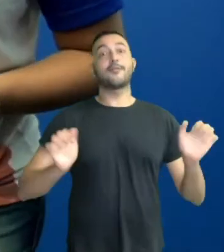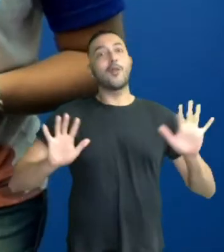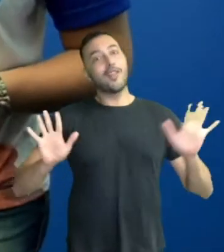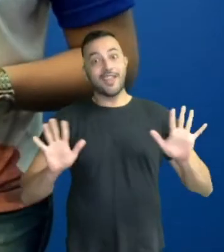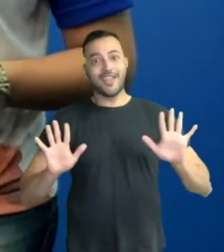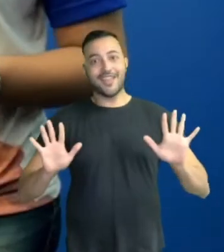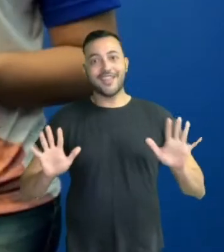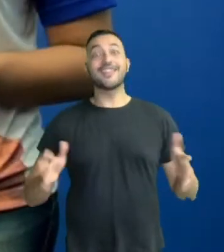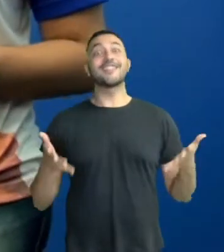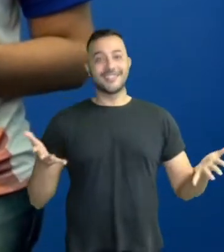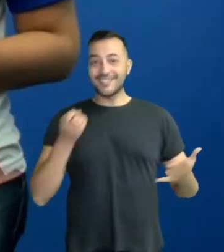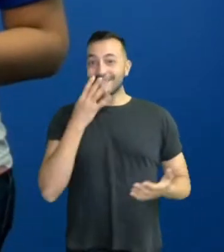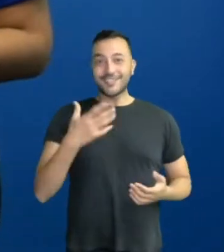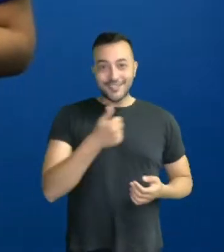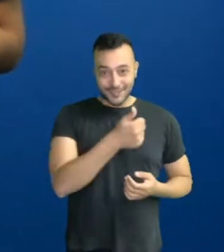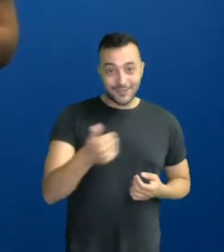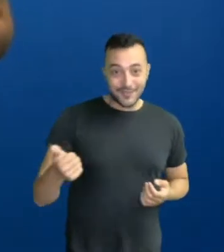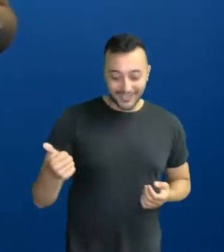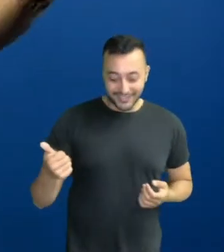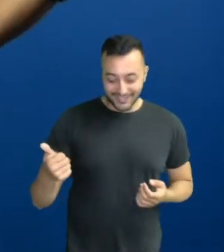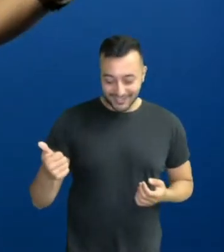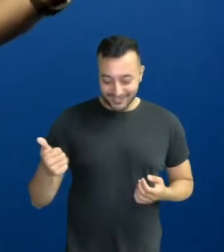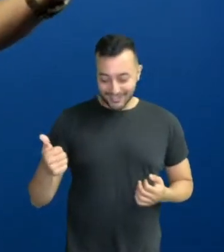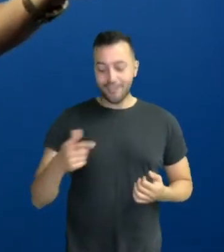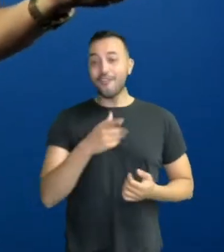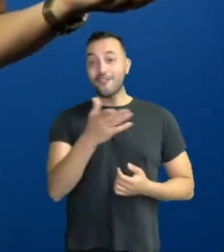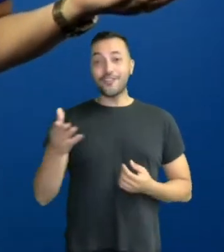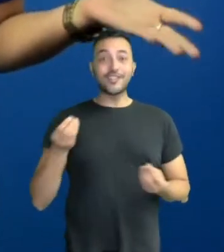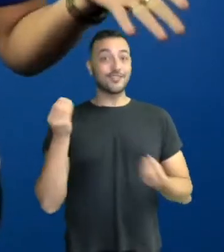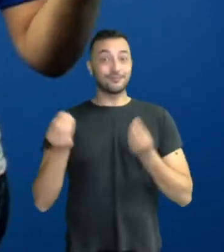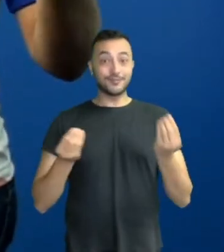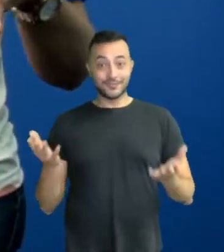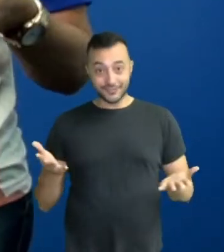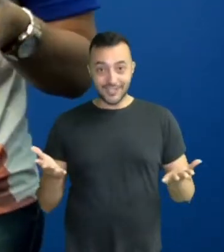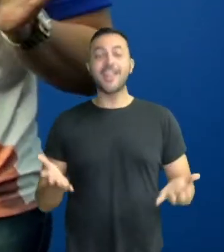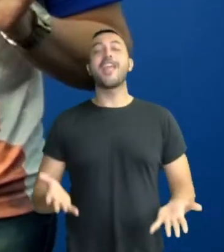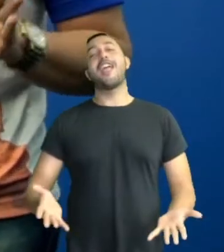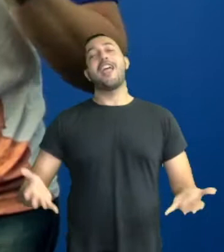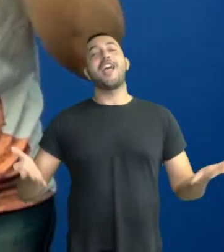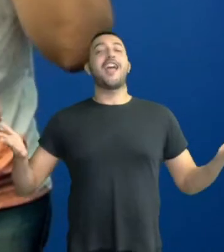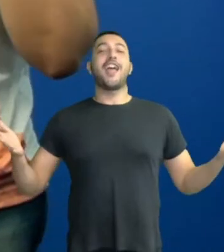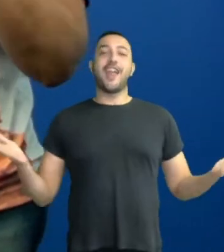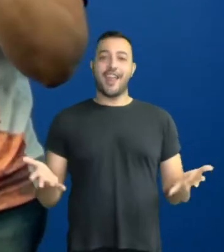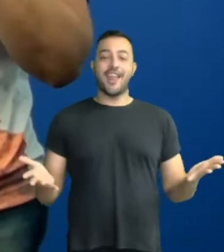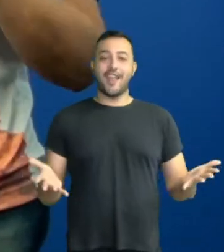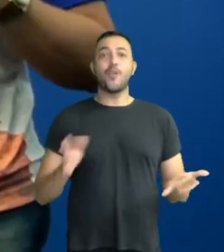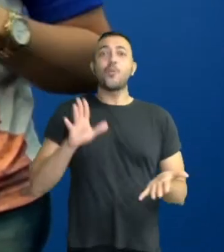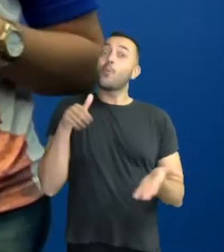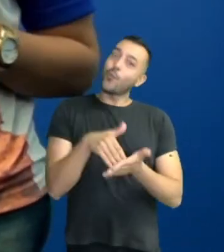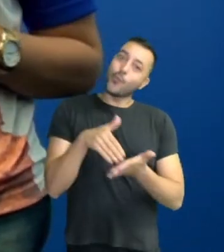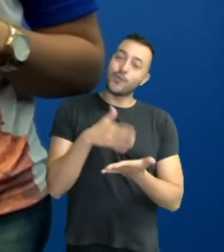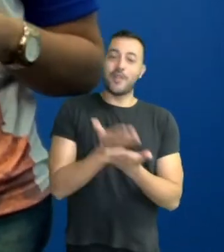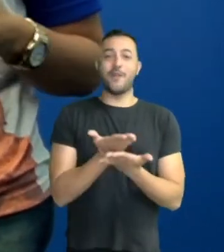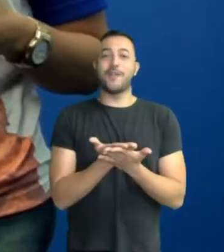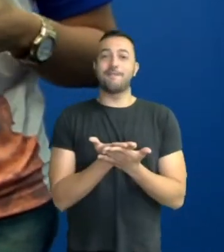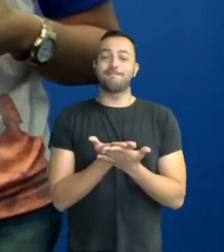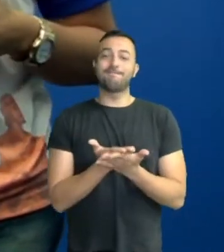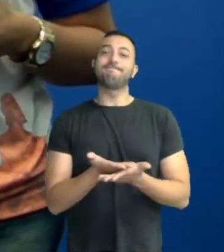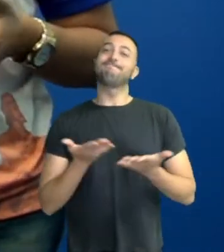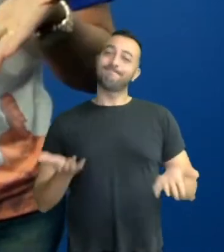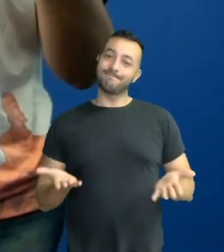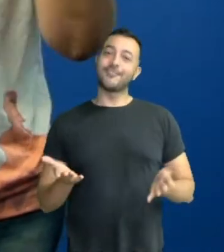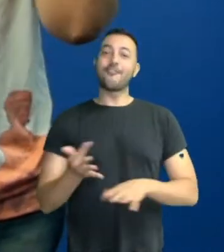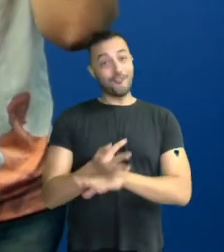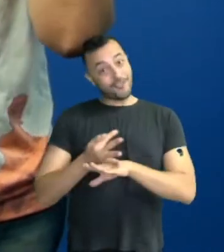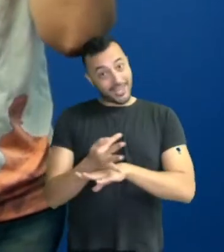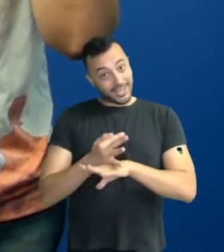Olá, turma! E aí, tudo bem com vocês? Como vocês estão? Chegamos na nossa última aula, né? Nós vamos ter o